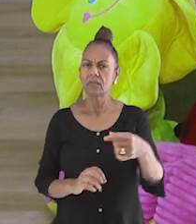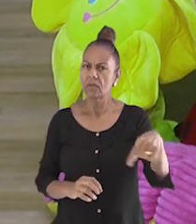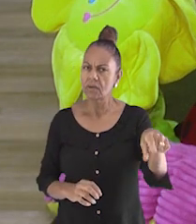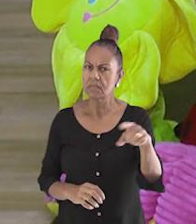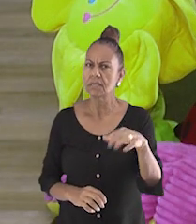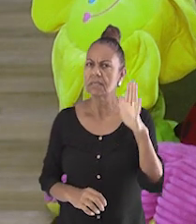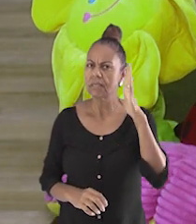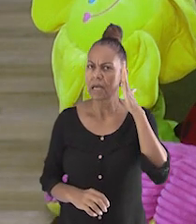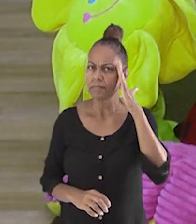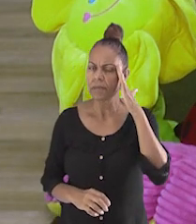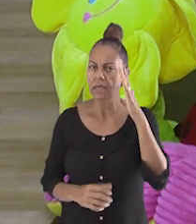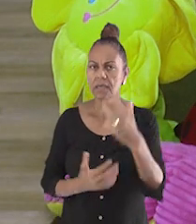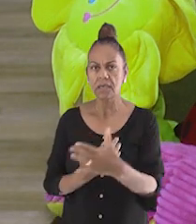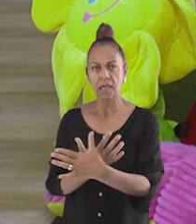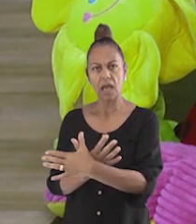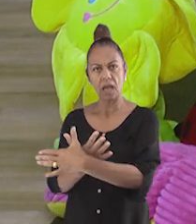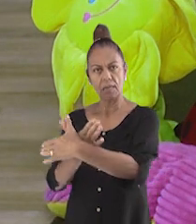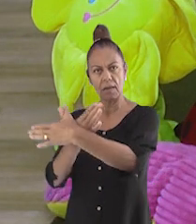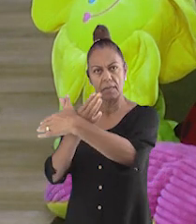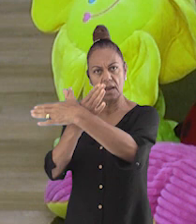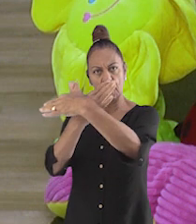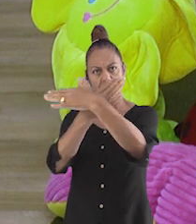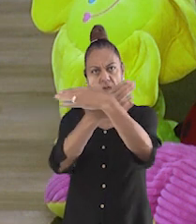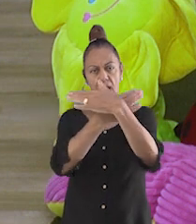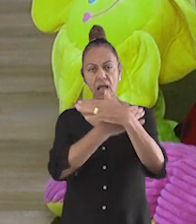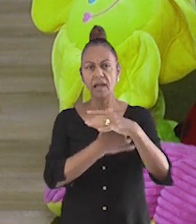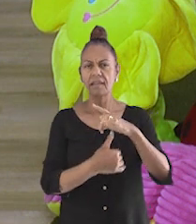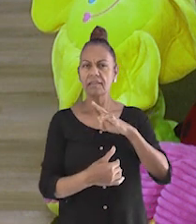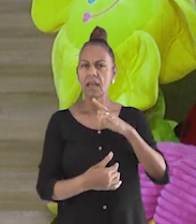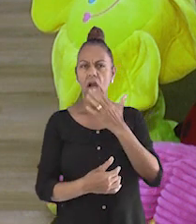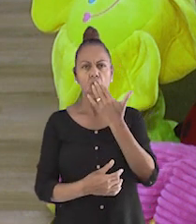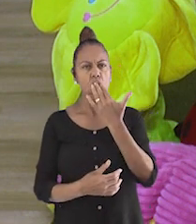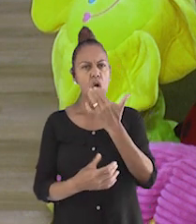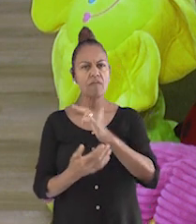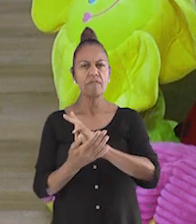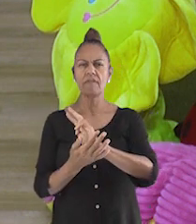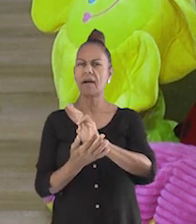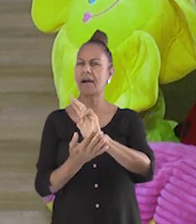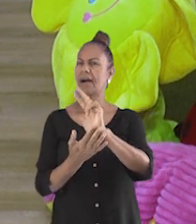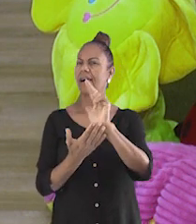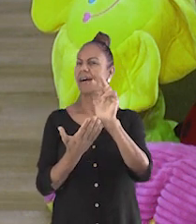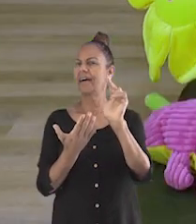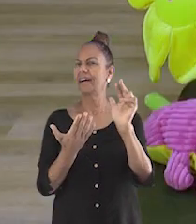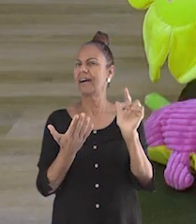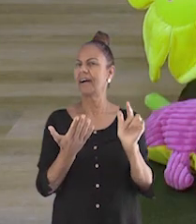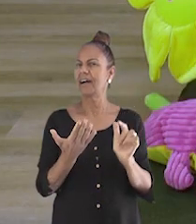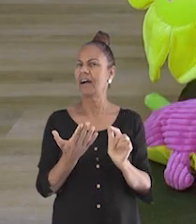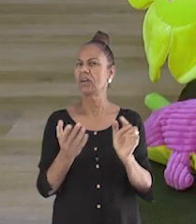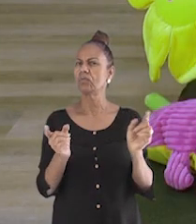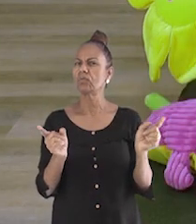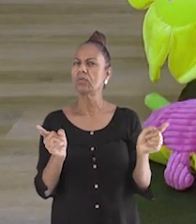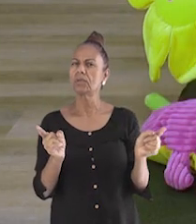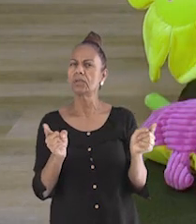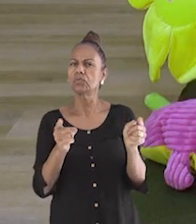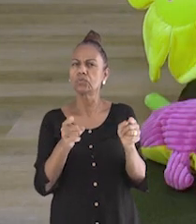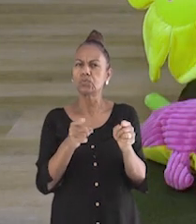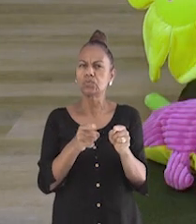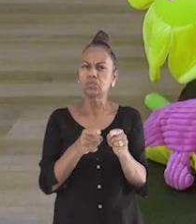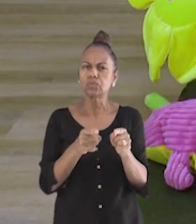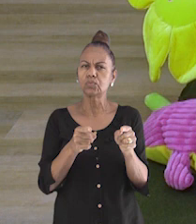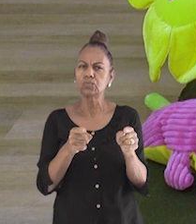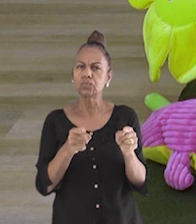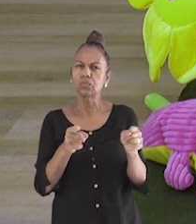Crianças, vocês sabiam que a borboleta é um inseto de várias cores e tamanhos? As